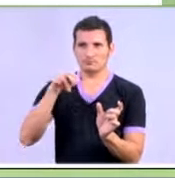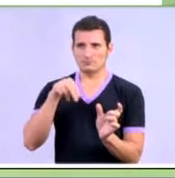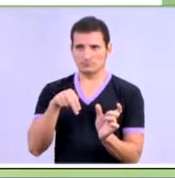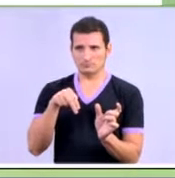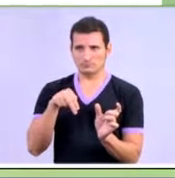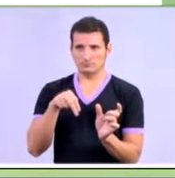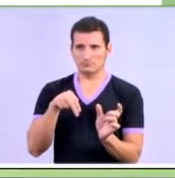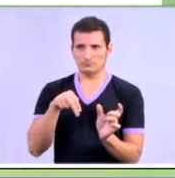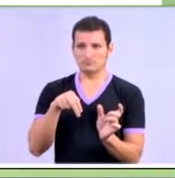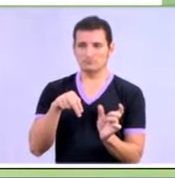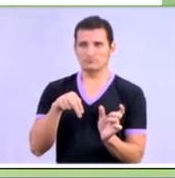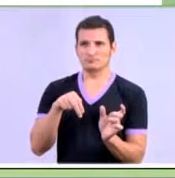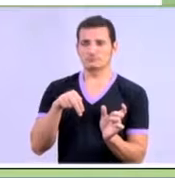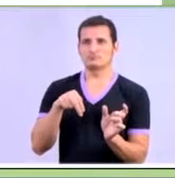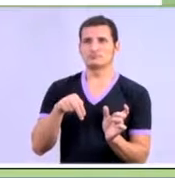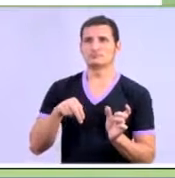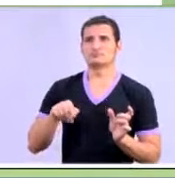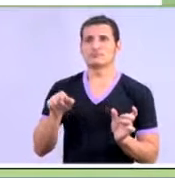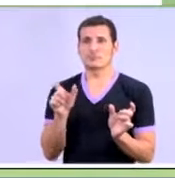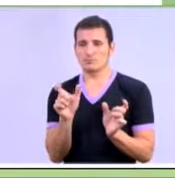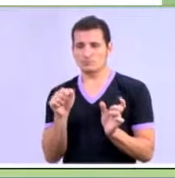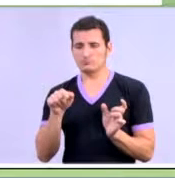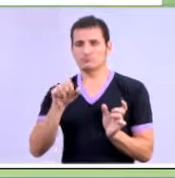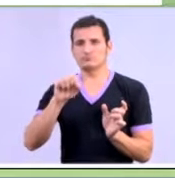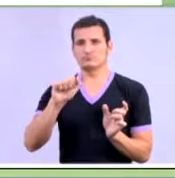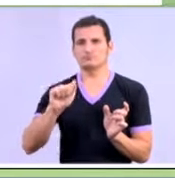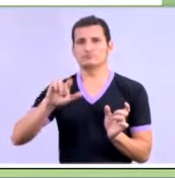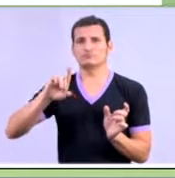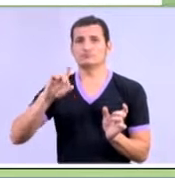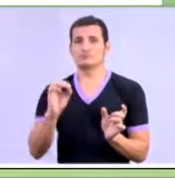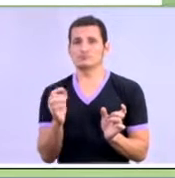return, no caso eu estou retornando o saldo.